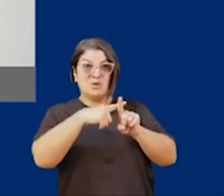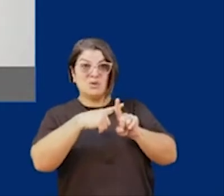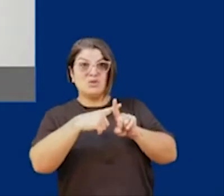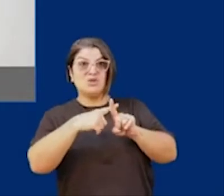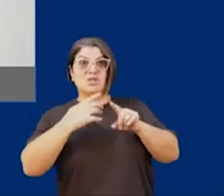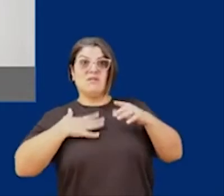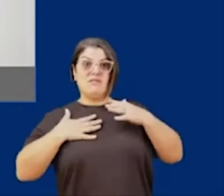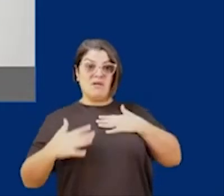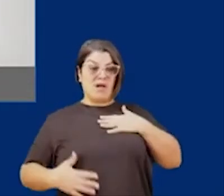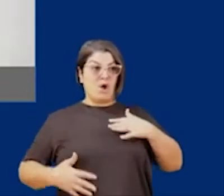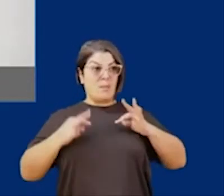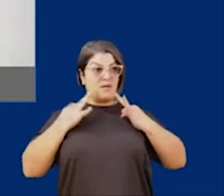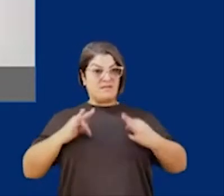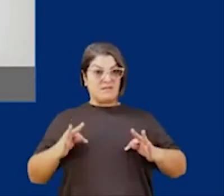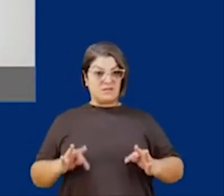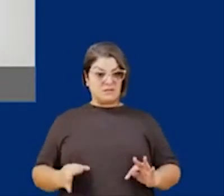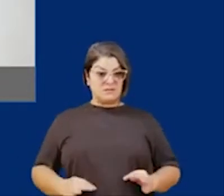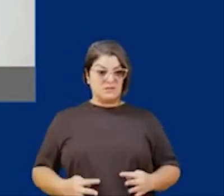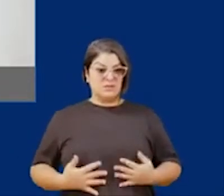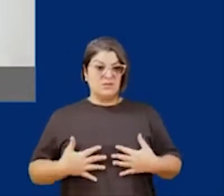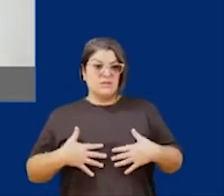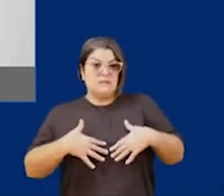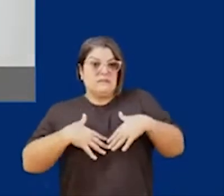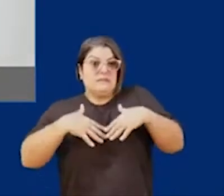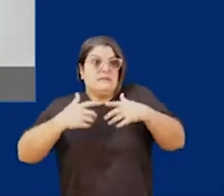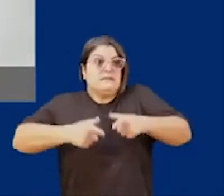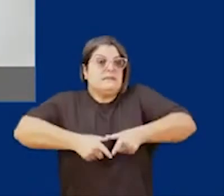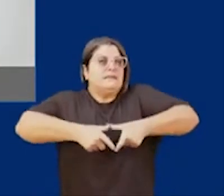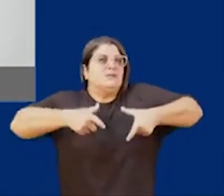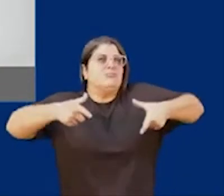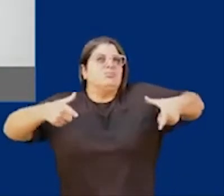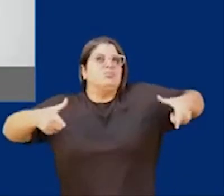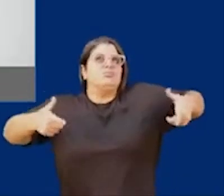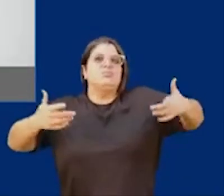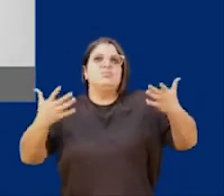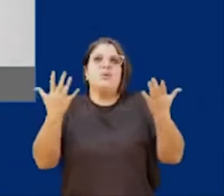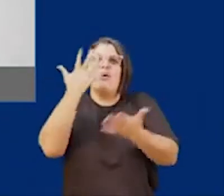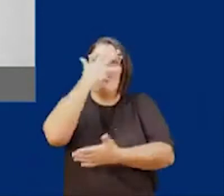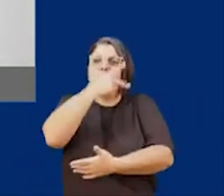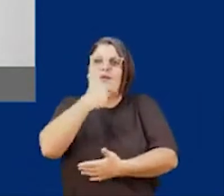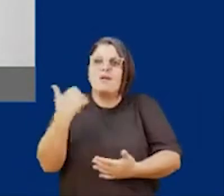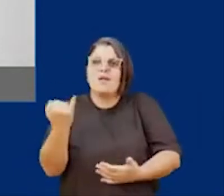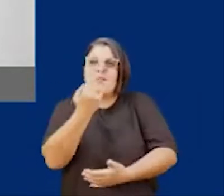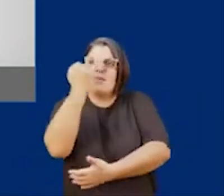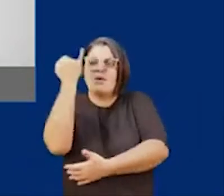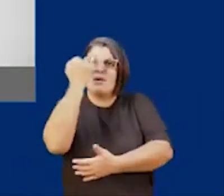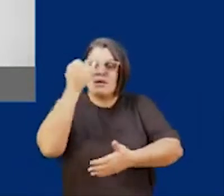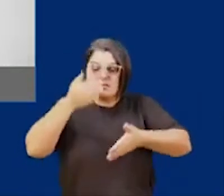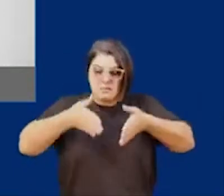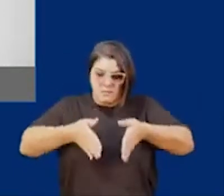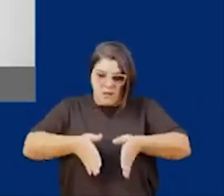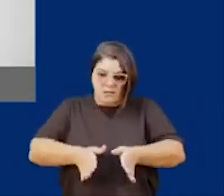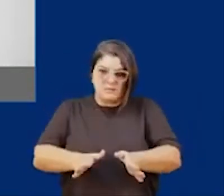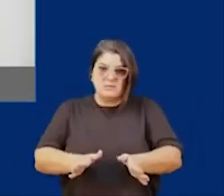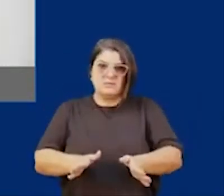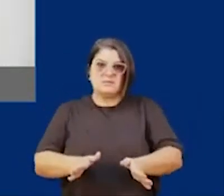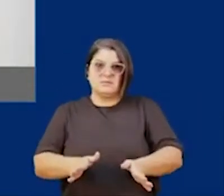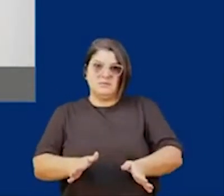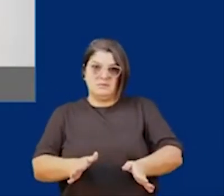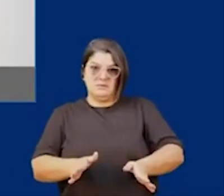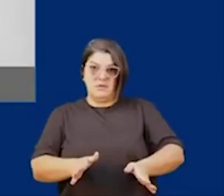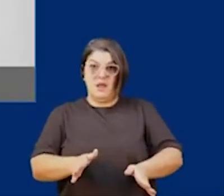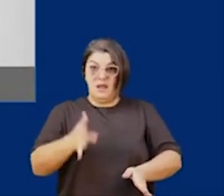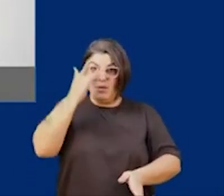própria fisiologia e a importância e magnitude do nascer de